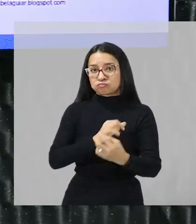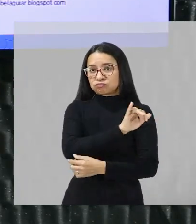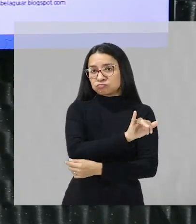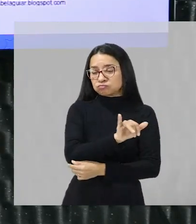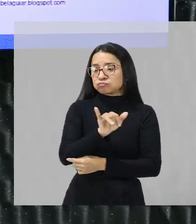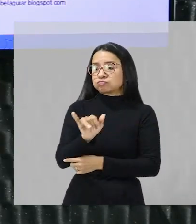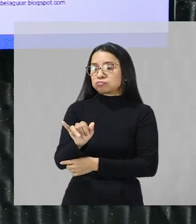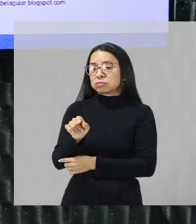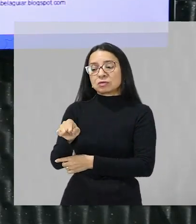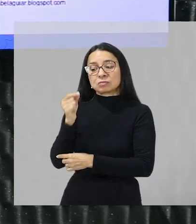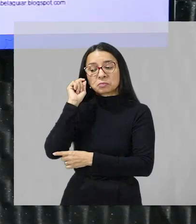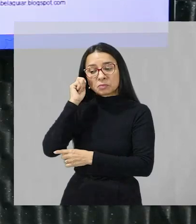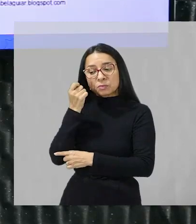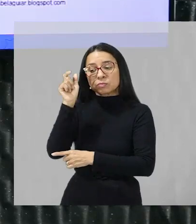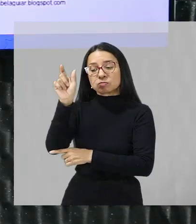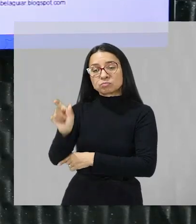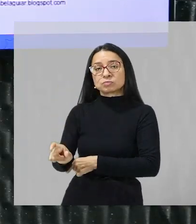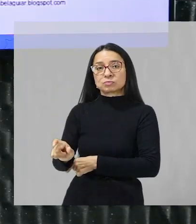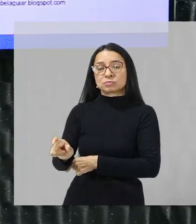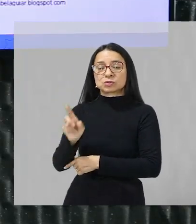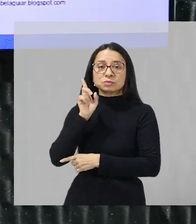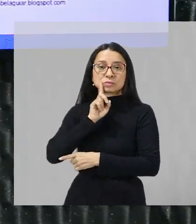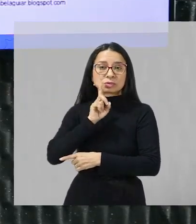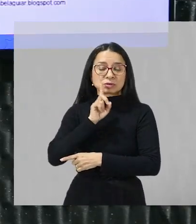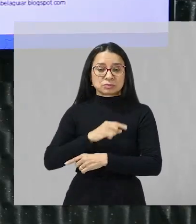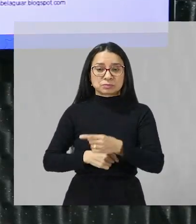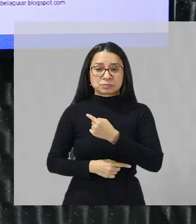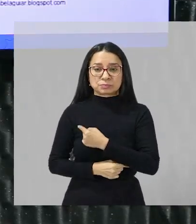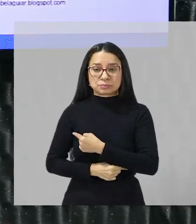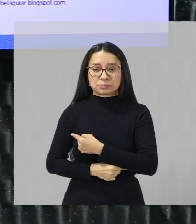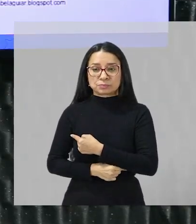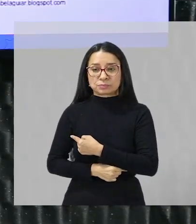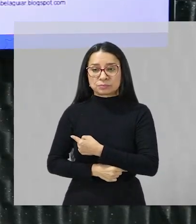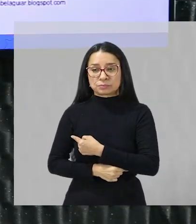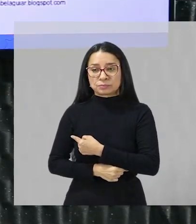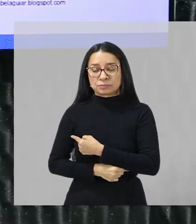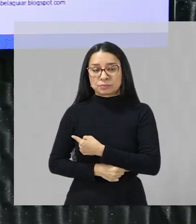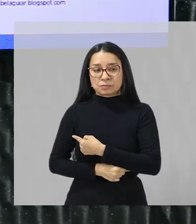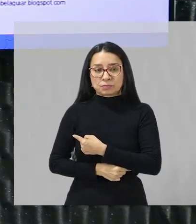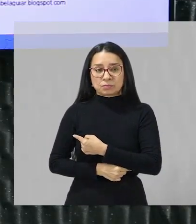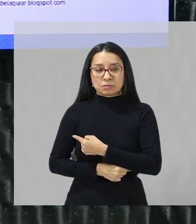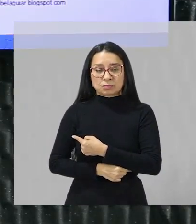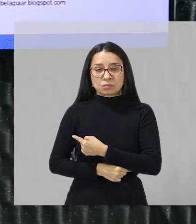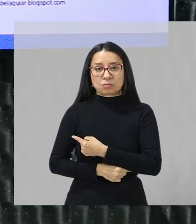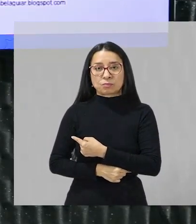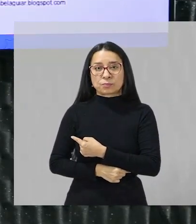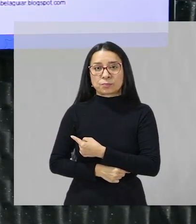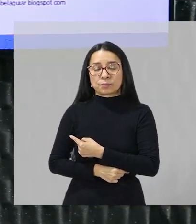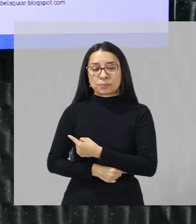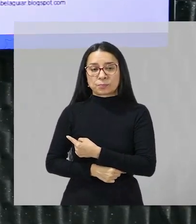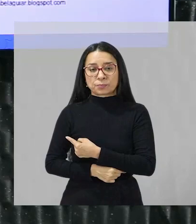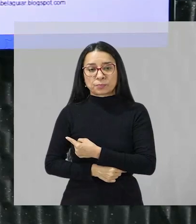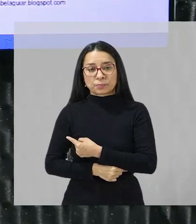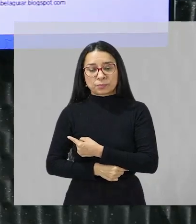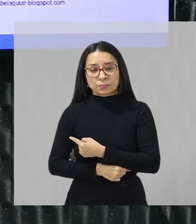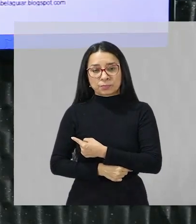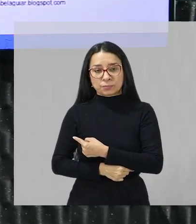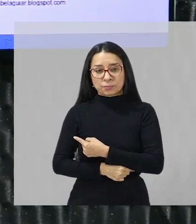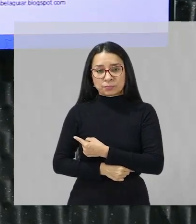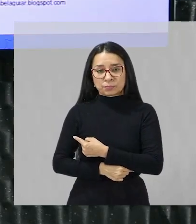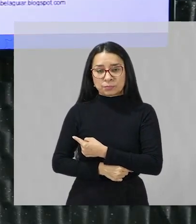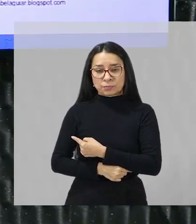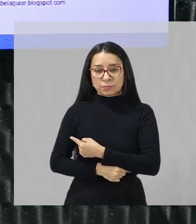naturalização da experiência masculina. Princípio universal e normativo da humanidade manifesta-se em